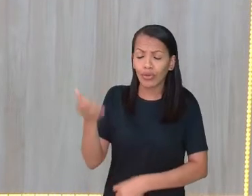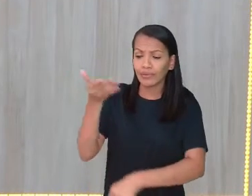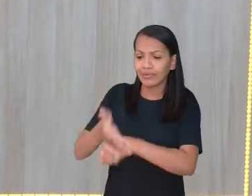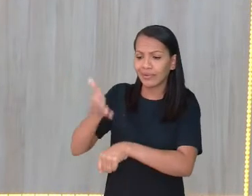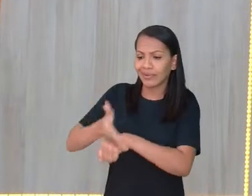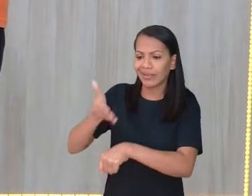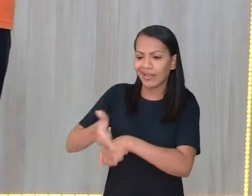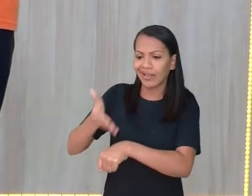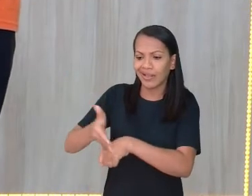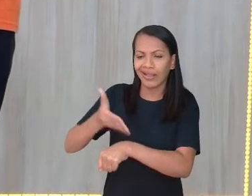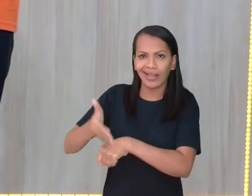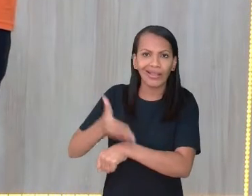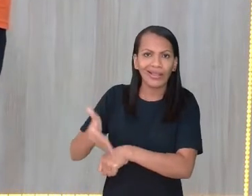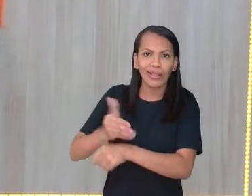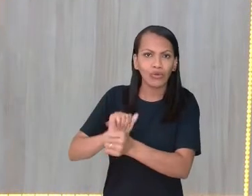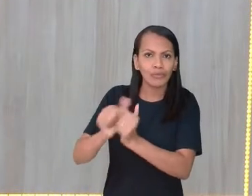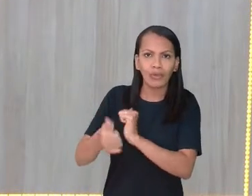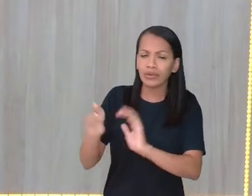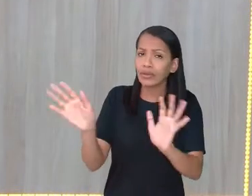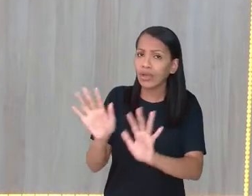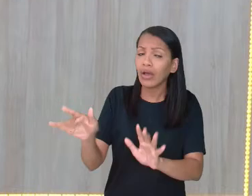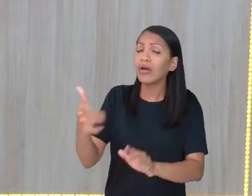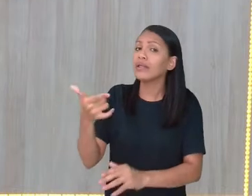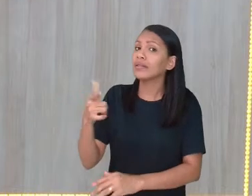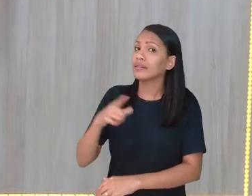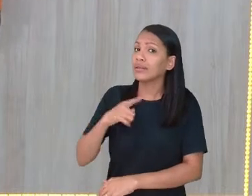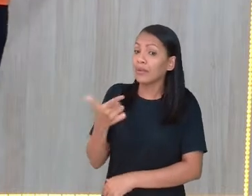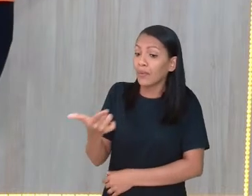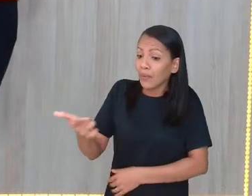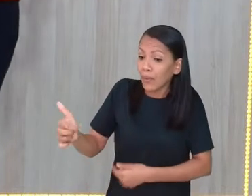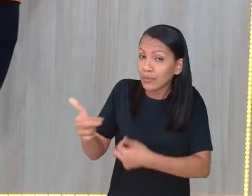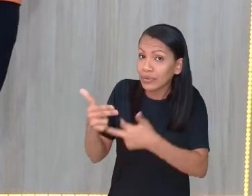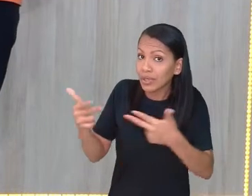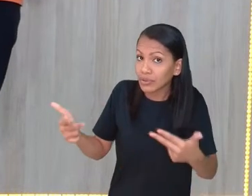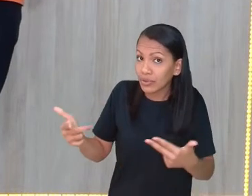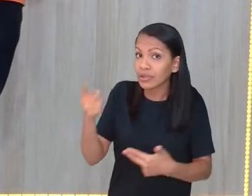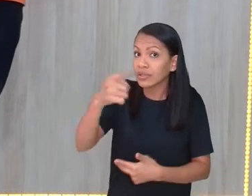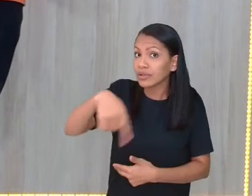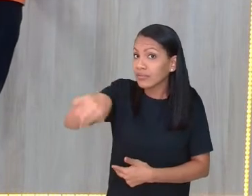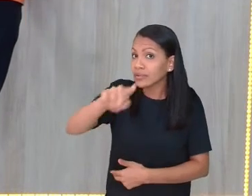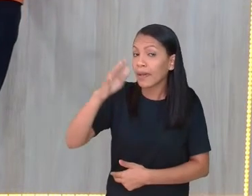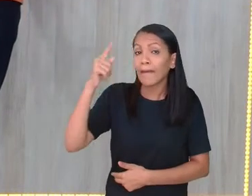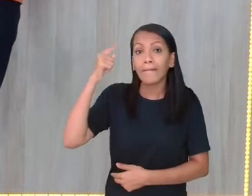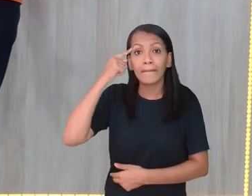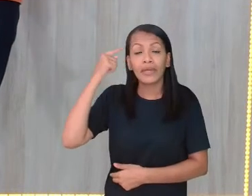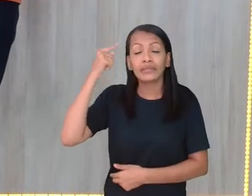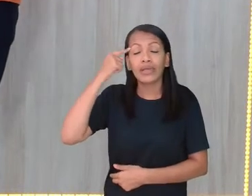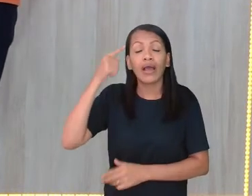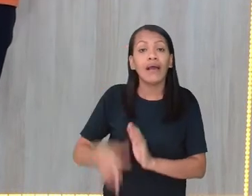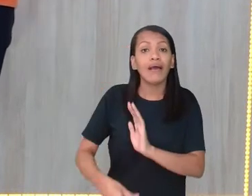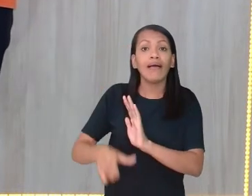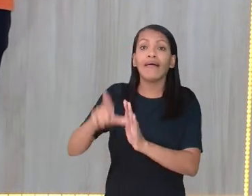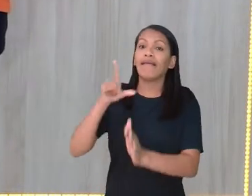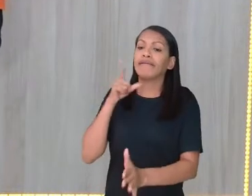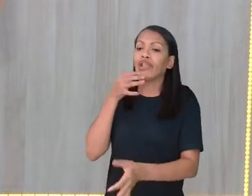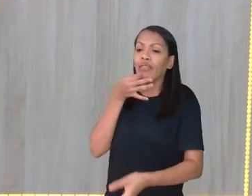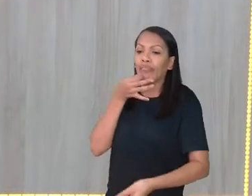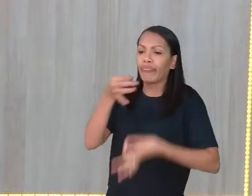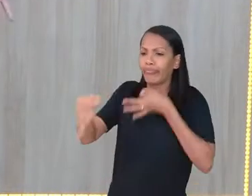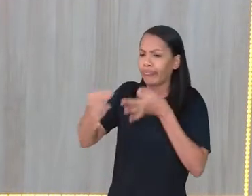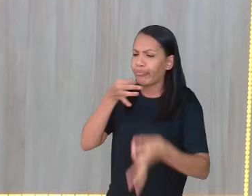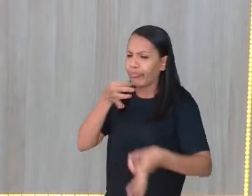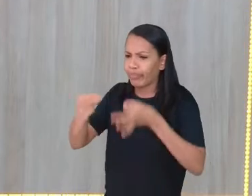destinados para essa parte esportiva? Fica aí a reflexão para vocês pensarem antes de julgar os nossos queridos atletas que vão lá com tanto